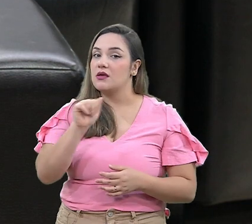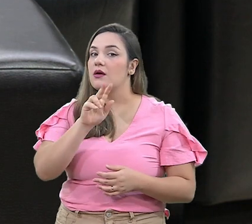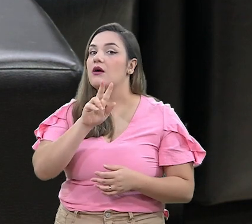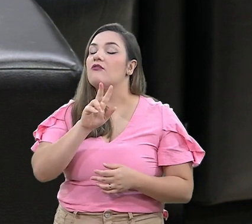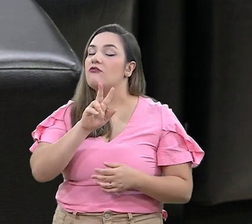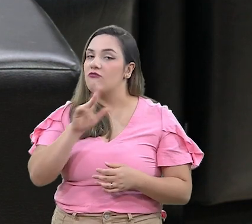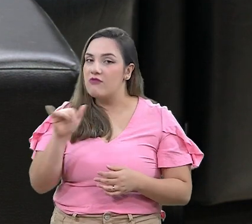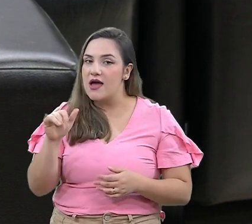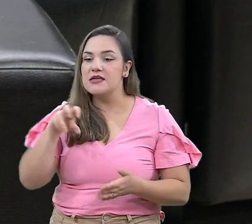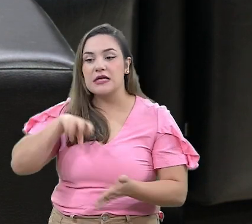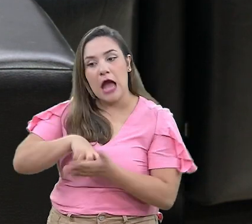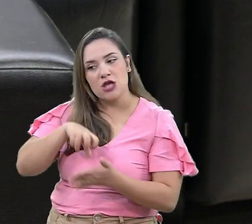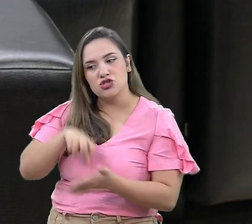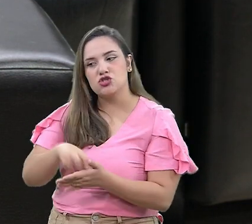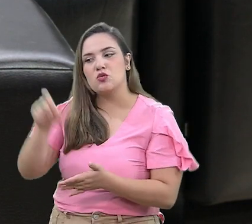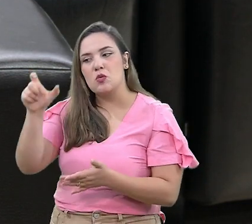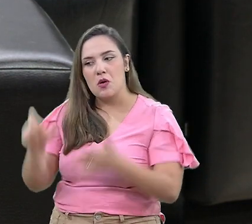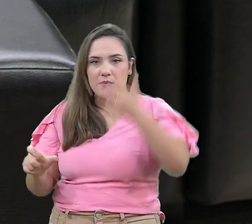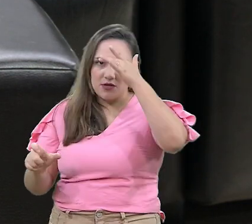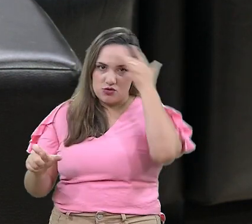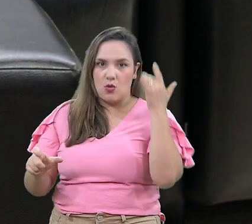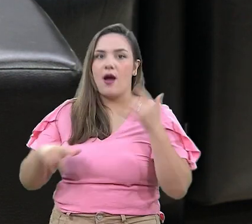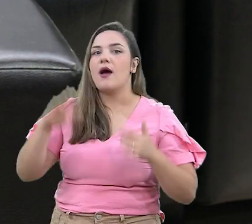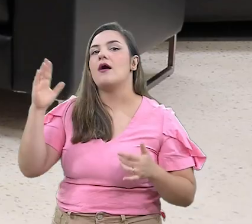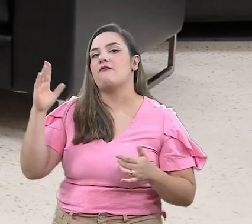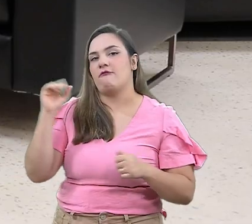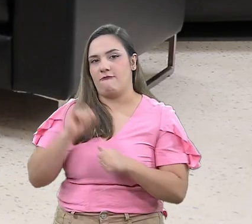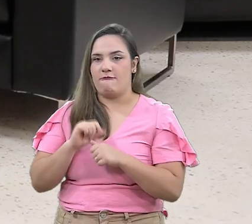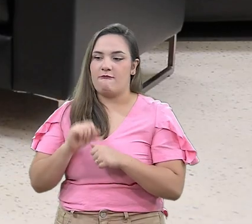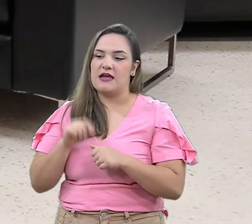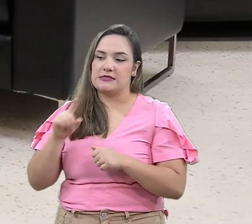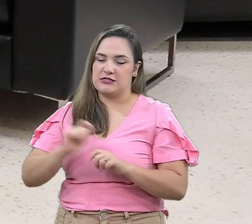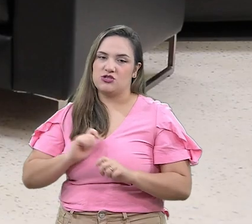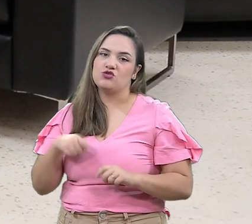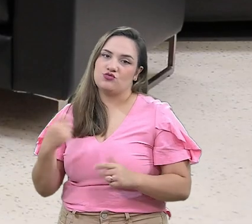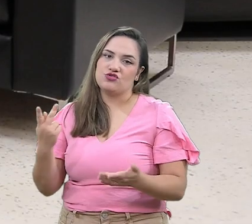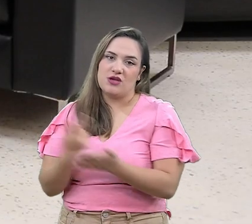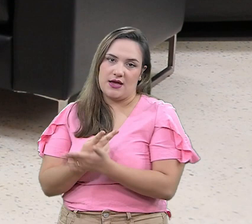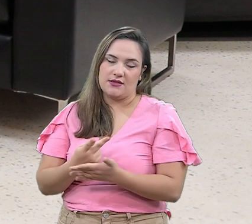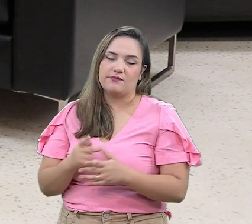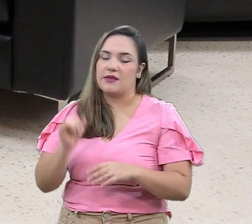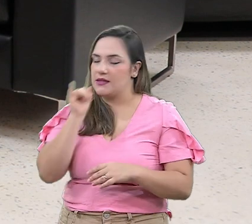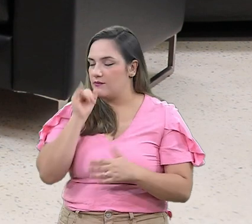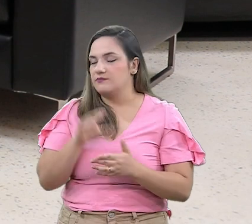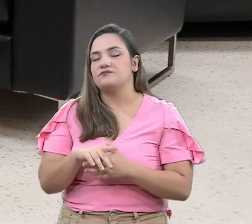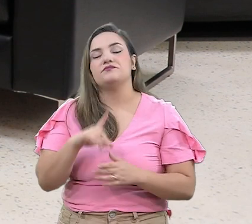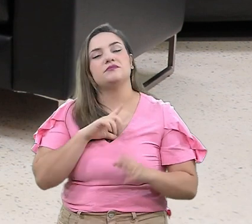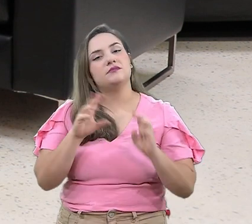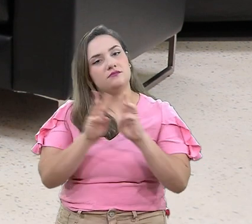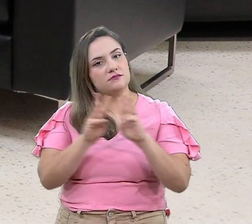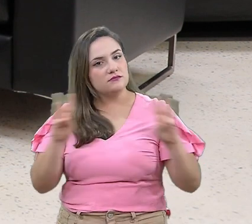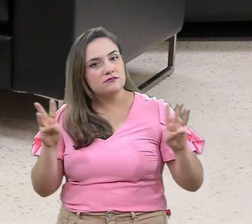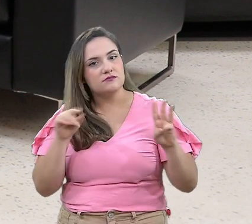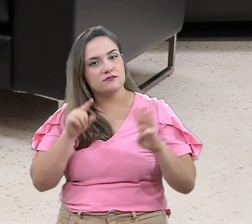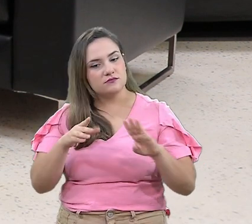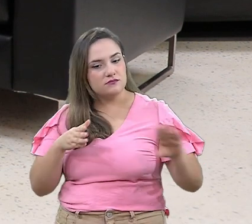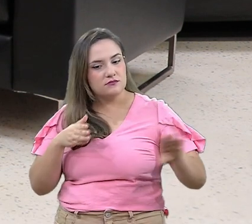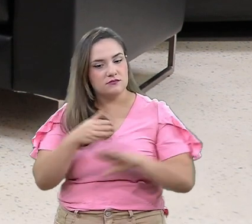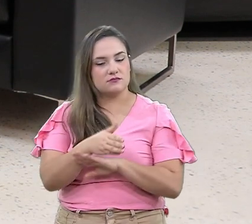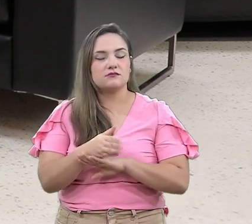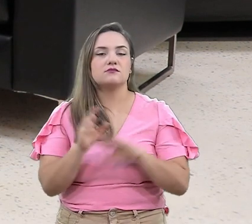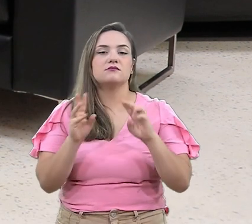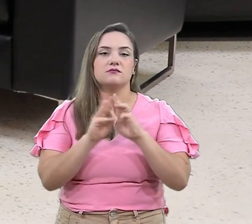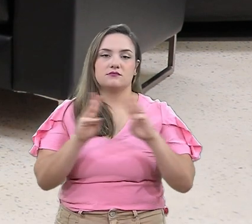desse suposto assediador. Como que eu tenho que fazer? Ao acessar esse link, esse canal